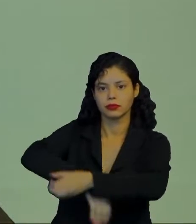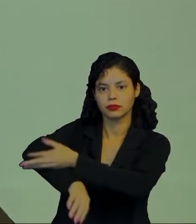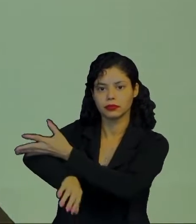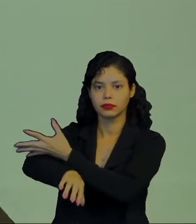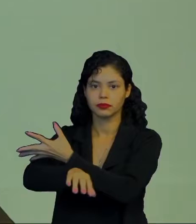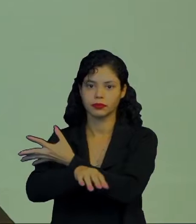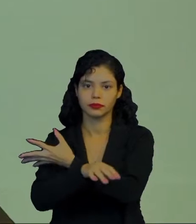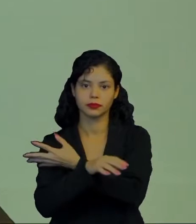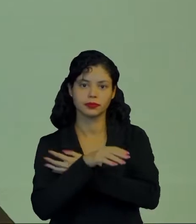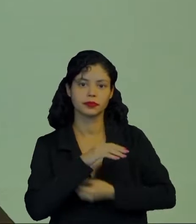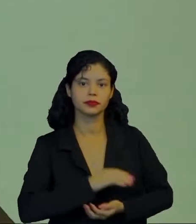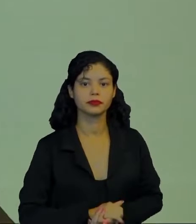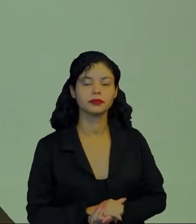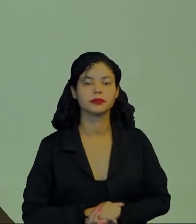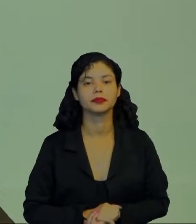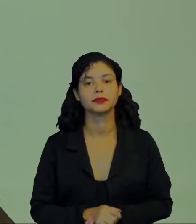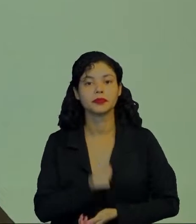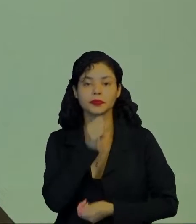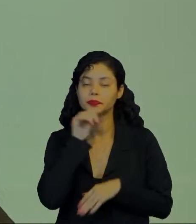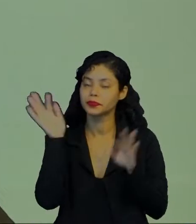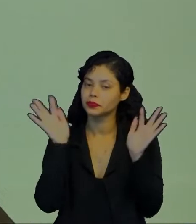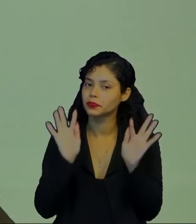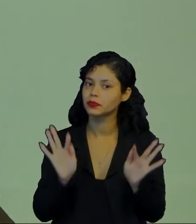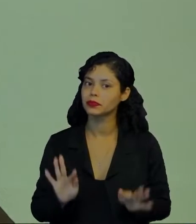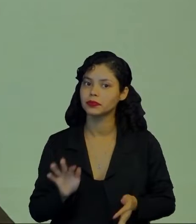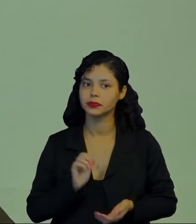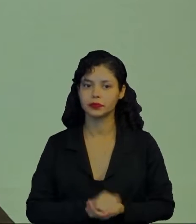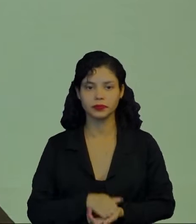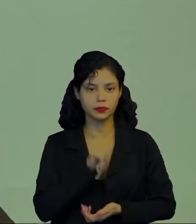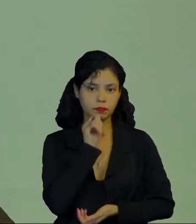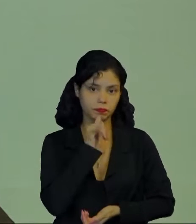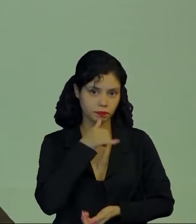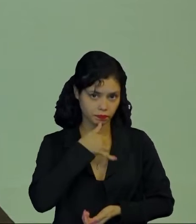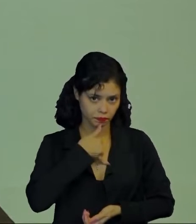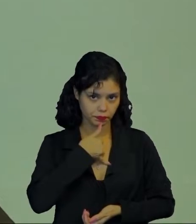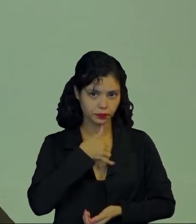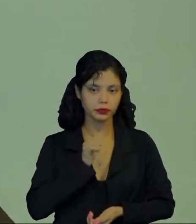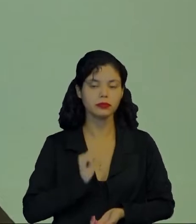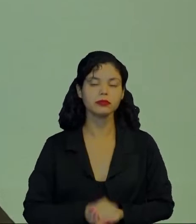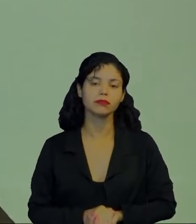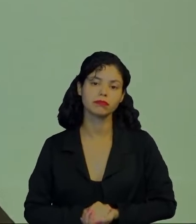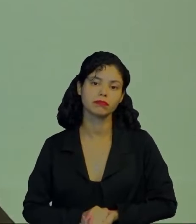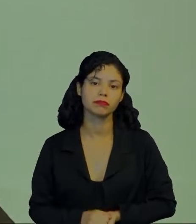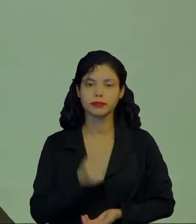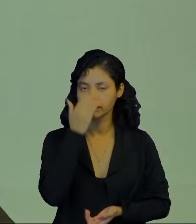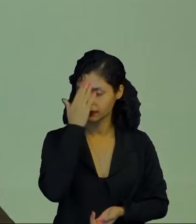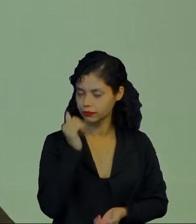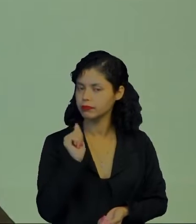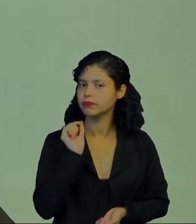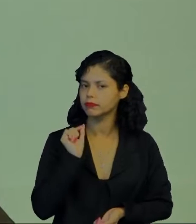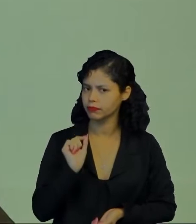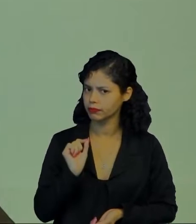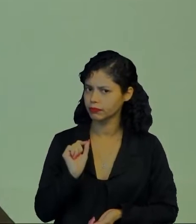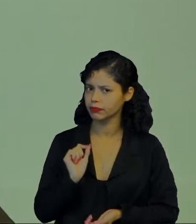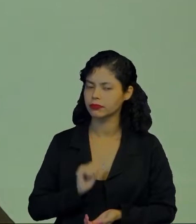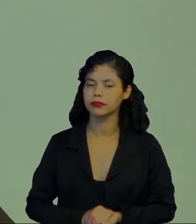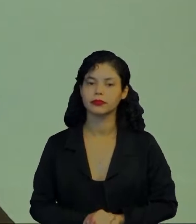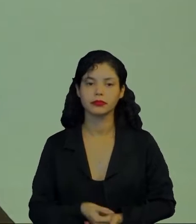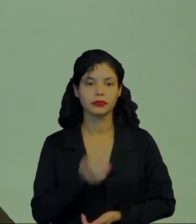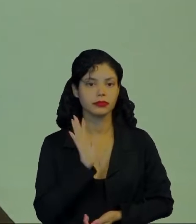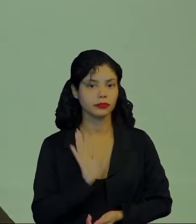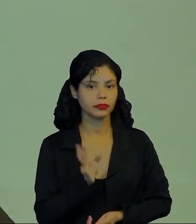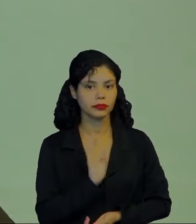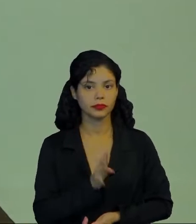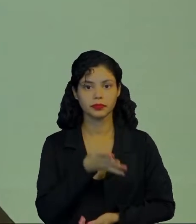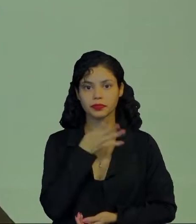sentimentos, certo? Alegrias, tristezas. Vocês sabiam disso? Vocês já ouviram